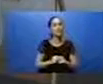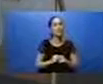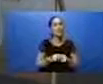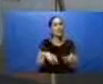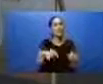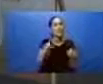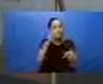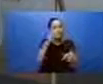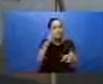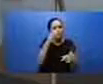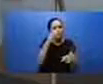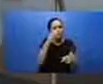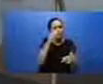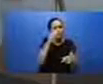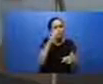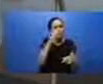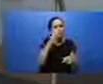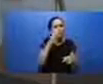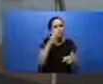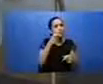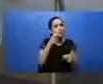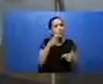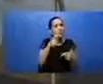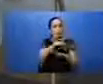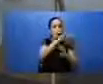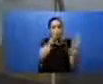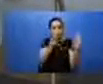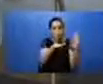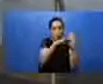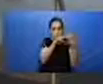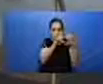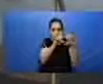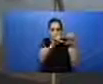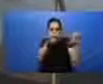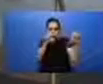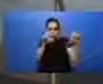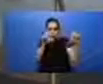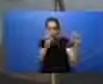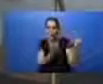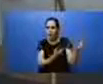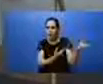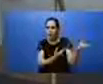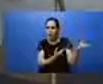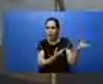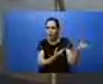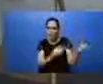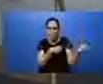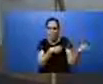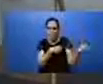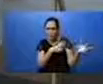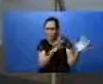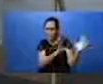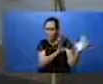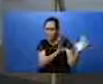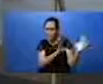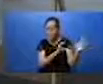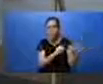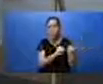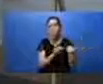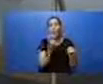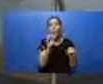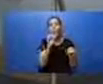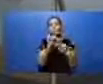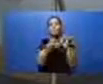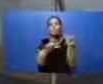Observem, o meu todo referência é o mesmo. A única coisa que mudou é